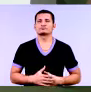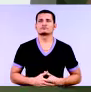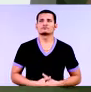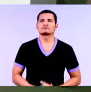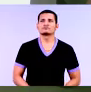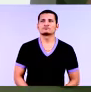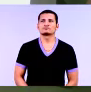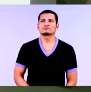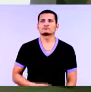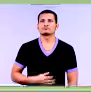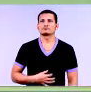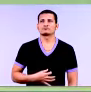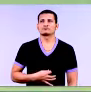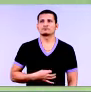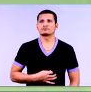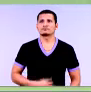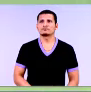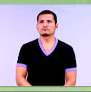quadro.